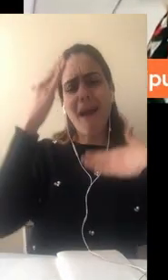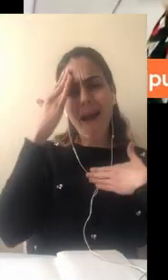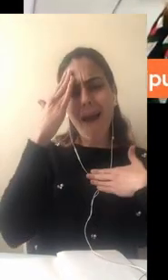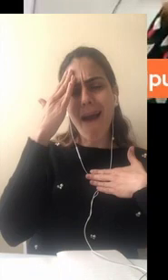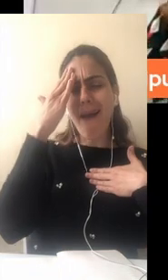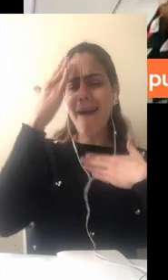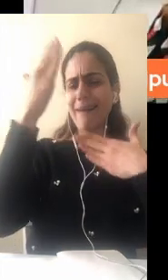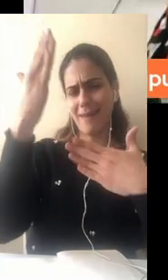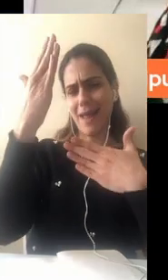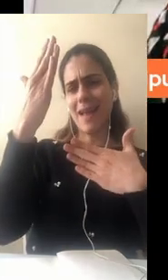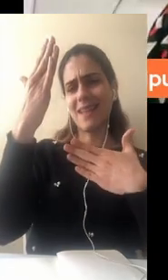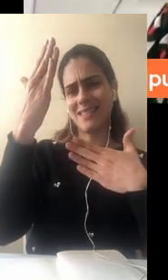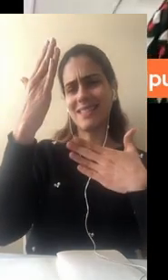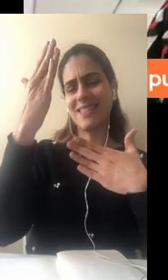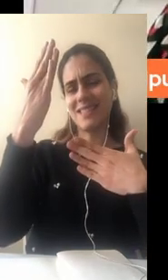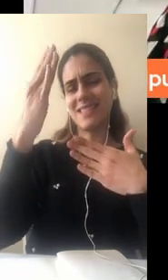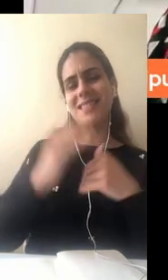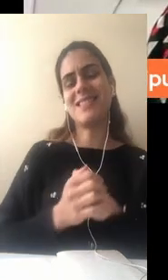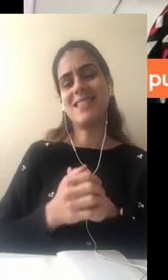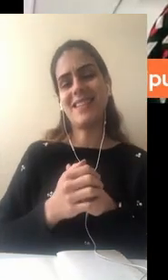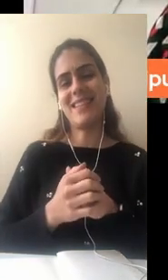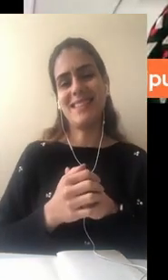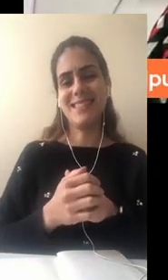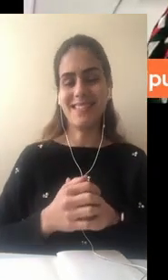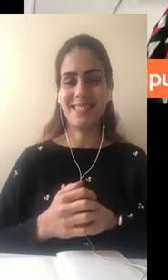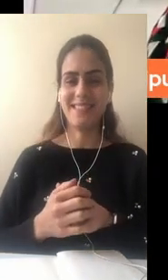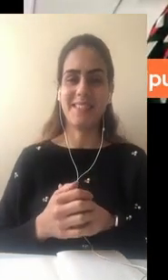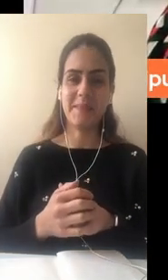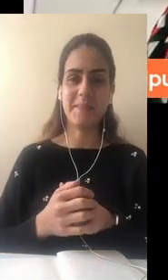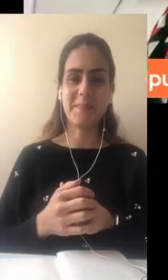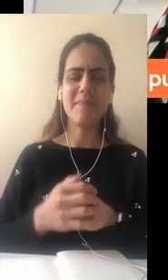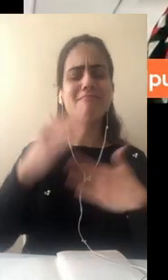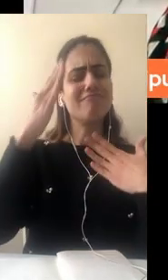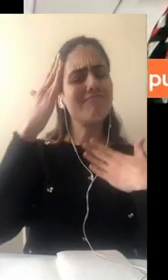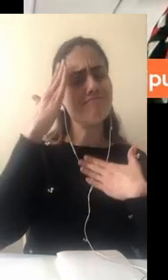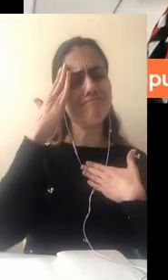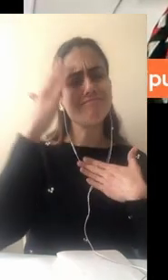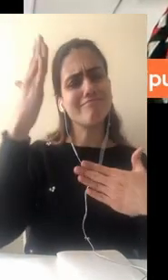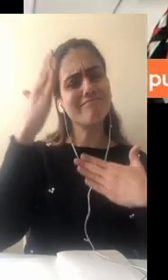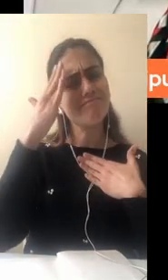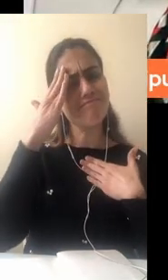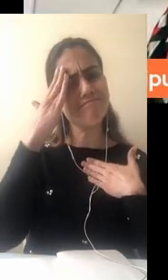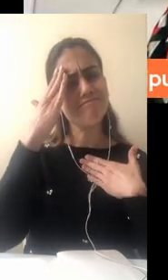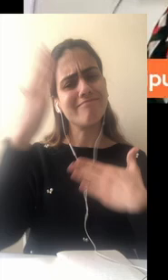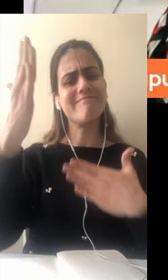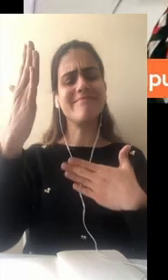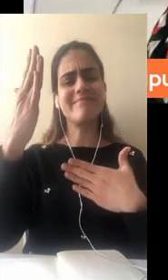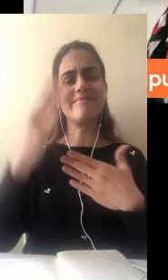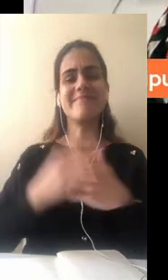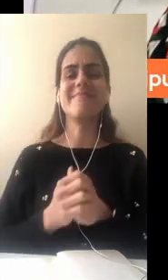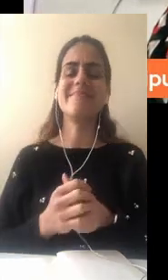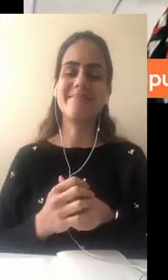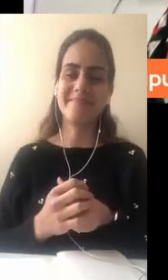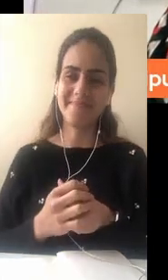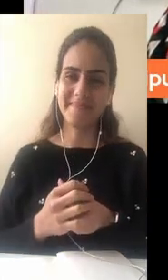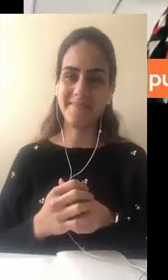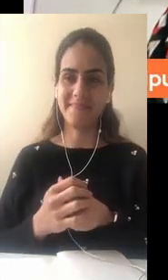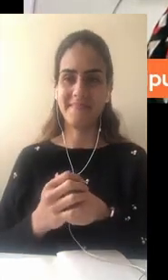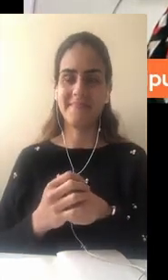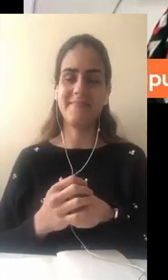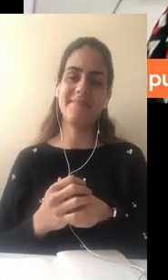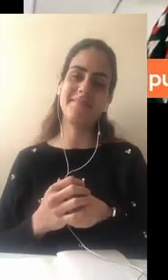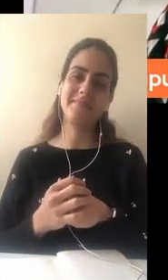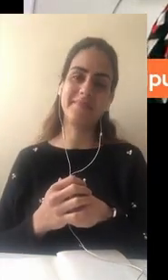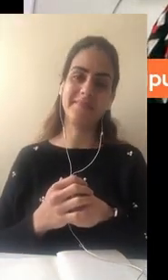começar agradecendo a você essa disposição de sempre, né? A gratidão a essa mamãe educadora que para